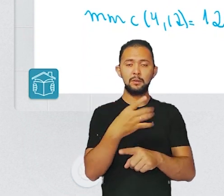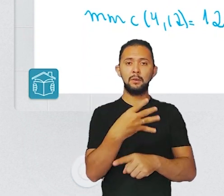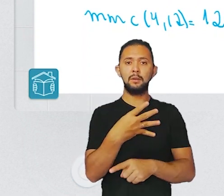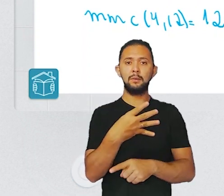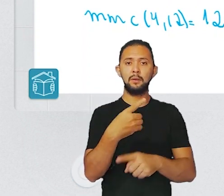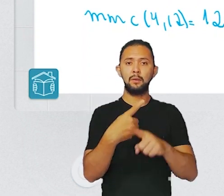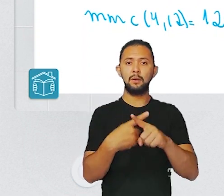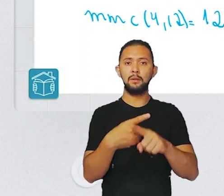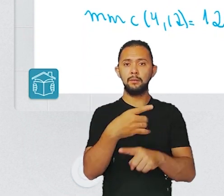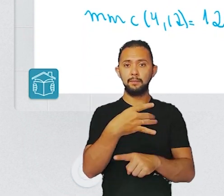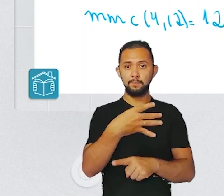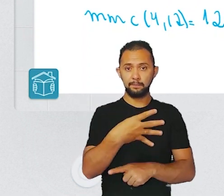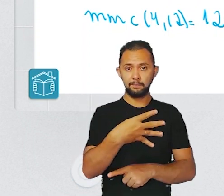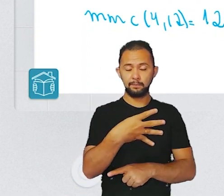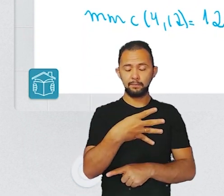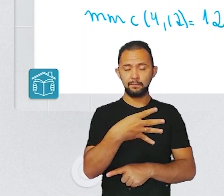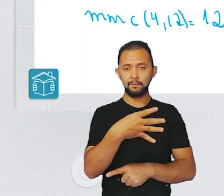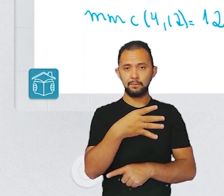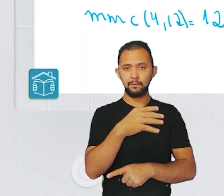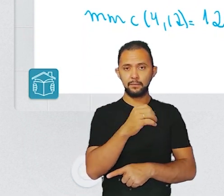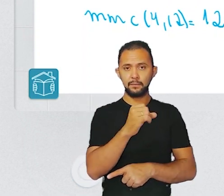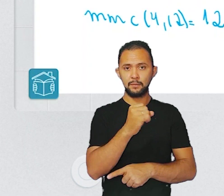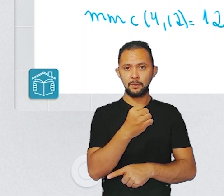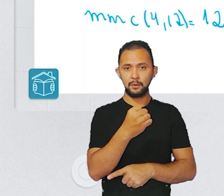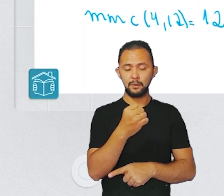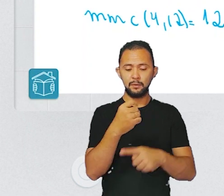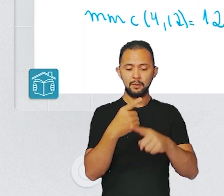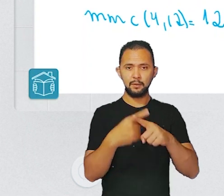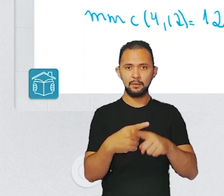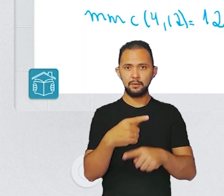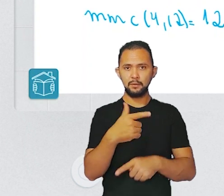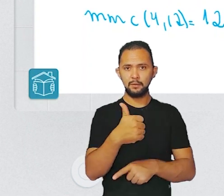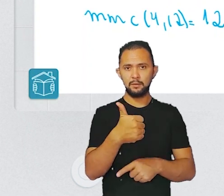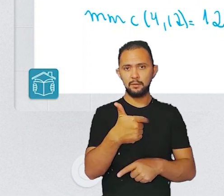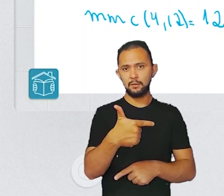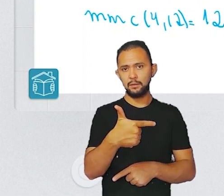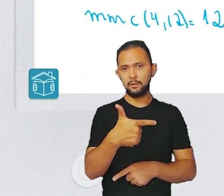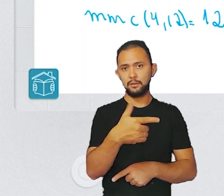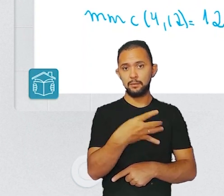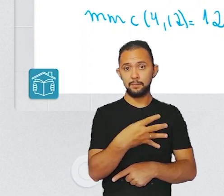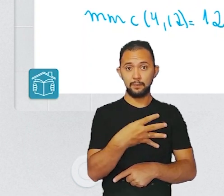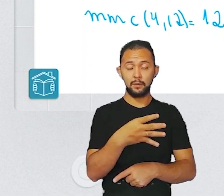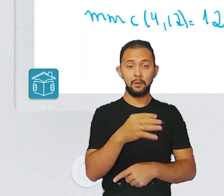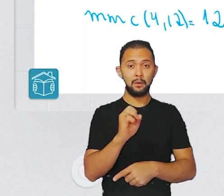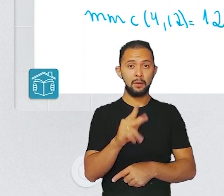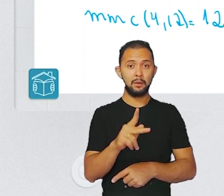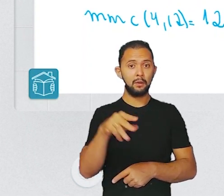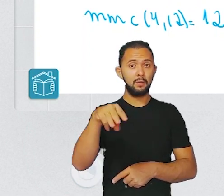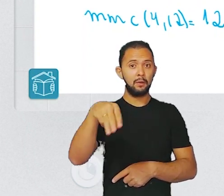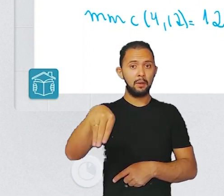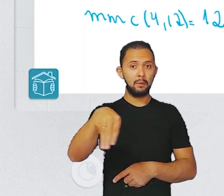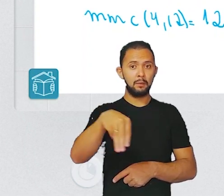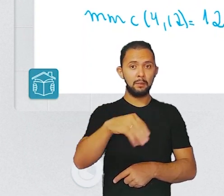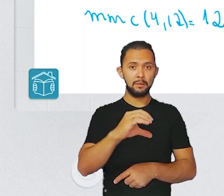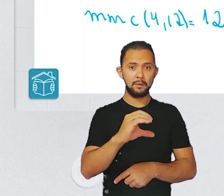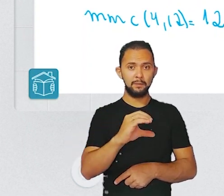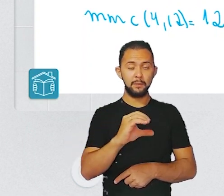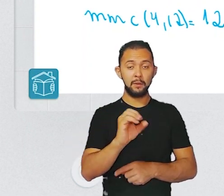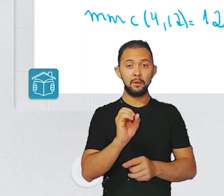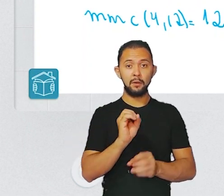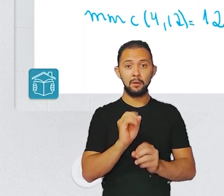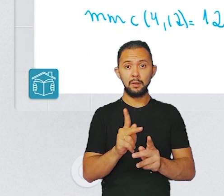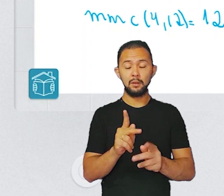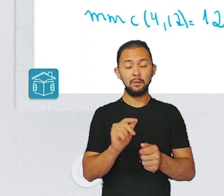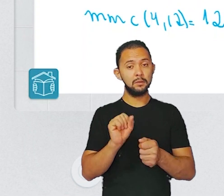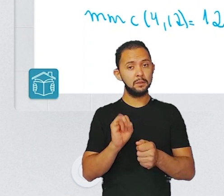4 vezes 2, 8. 8 vezes 2, 24. Então, esse é o MMC entre esses caras. Ou seja, se você contar